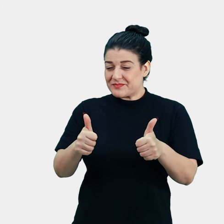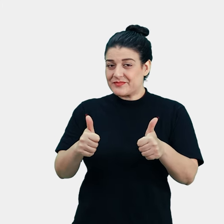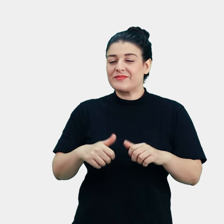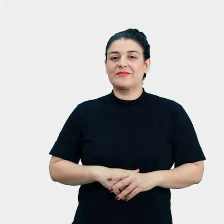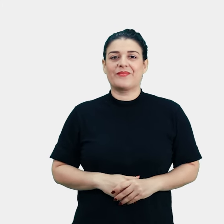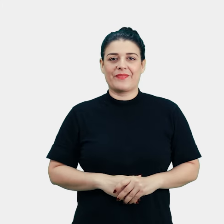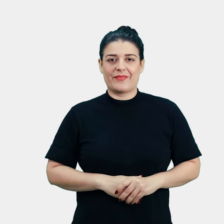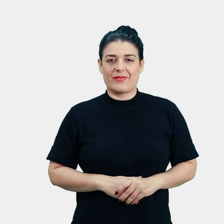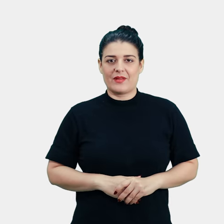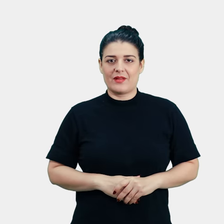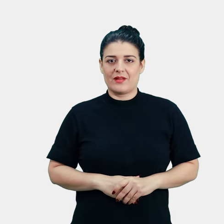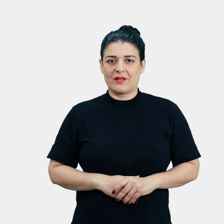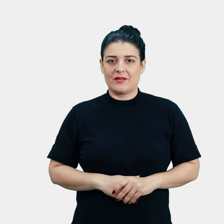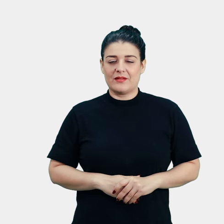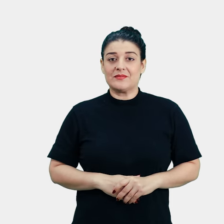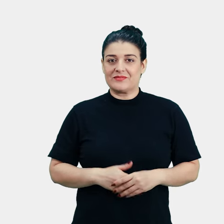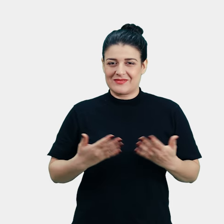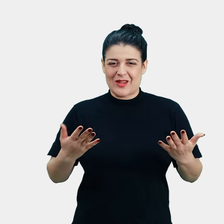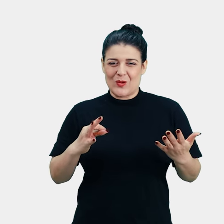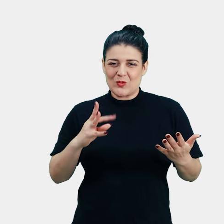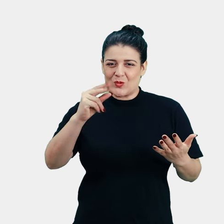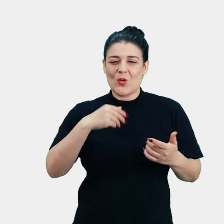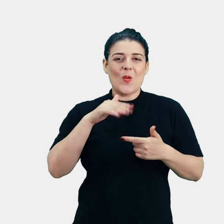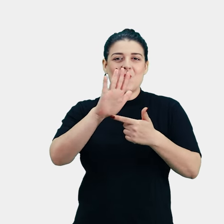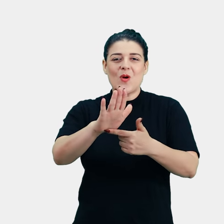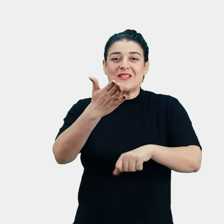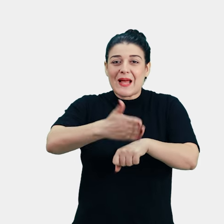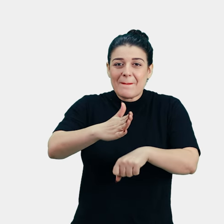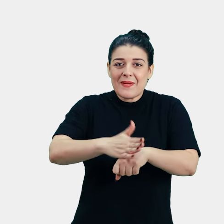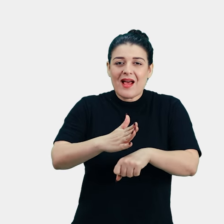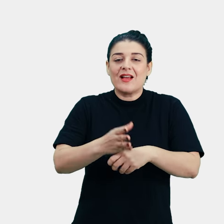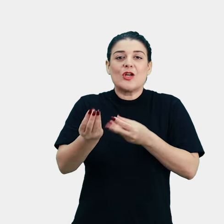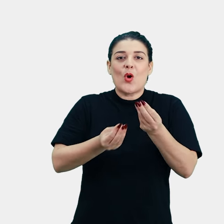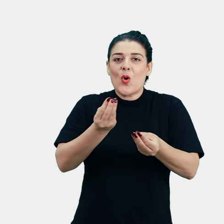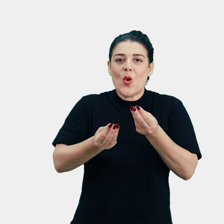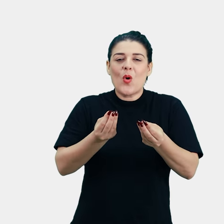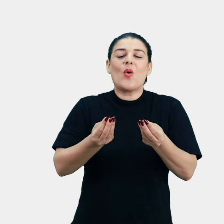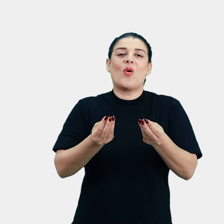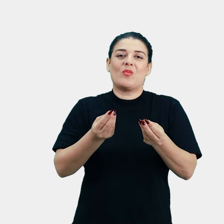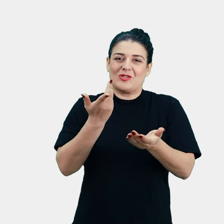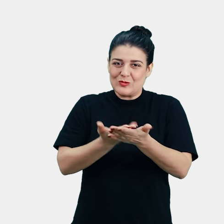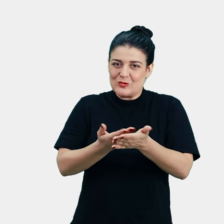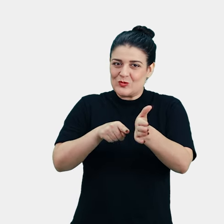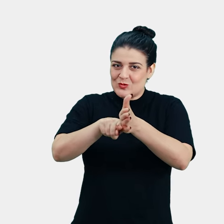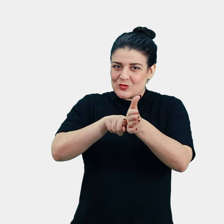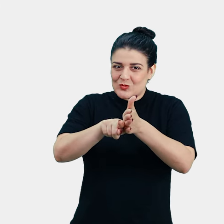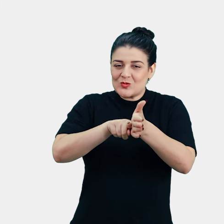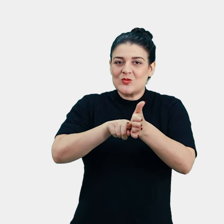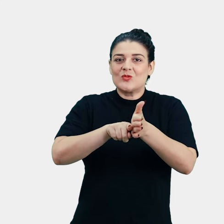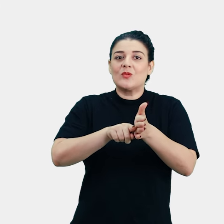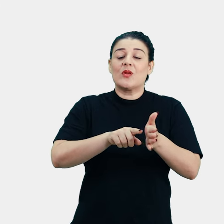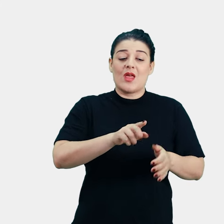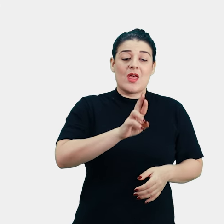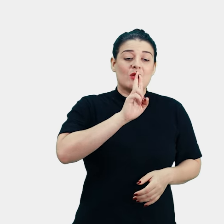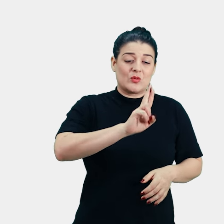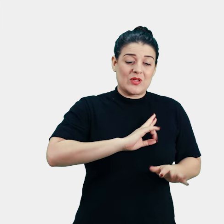ok? Então, aqui eu mostro uma aplicação para vocês, tá? De um estudo, uma resolução unitária e